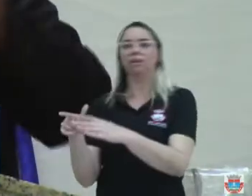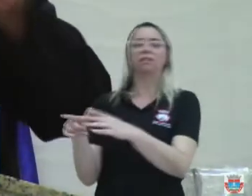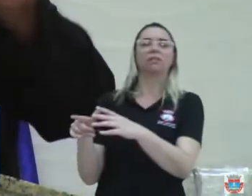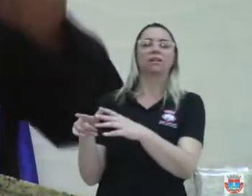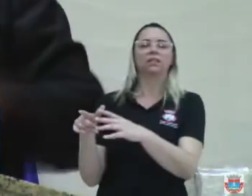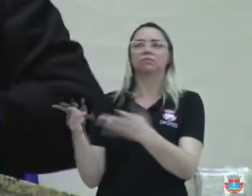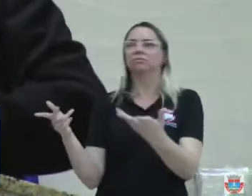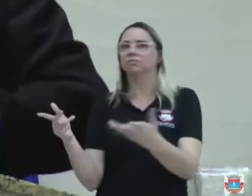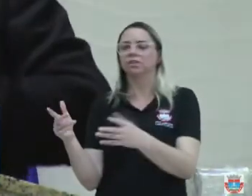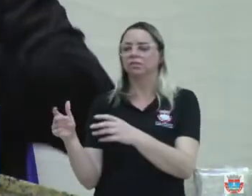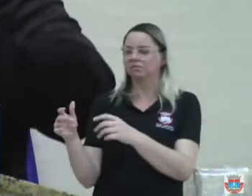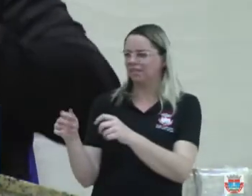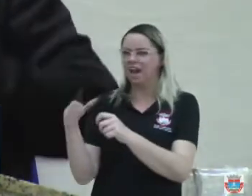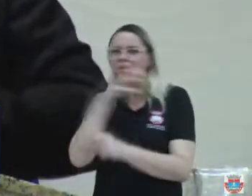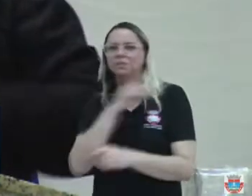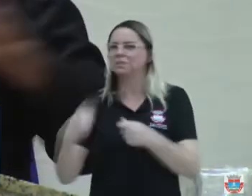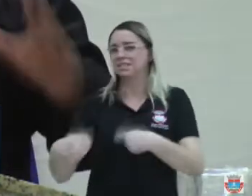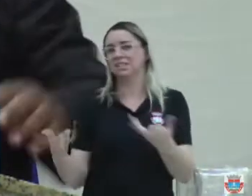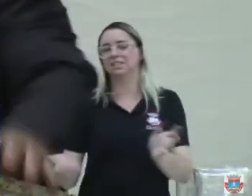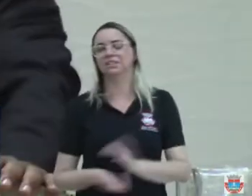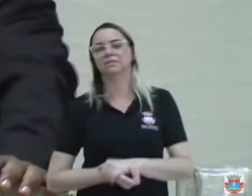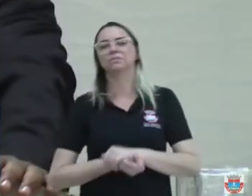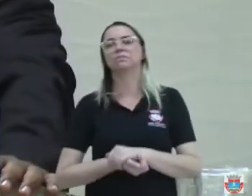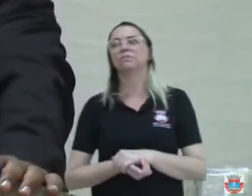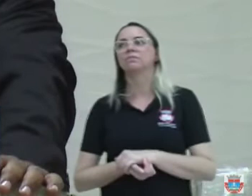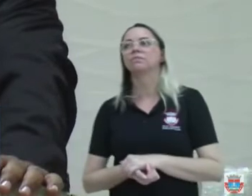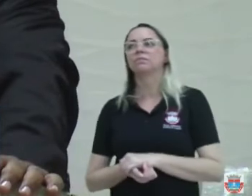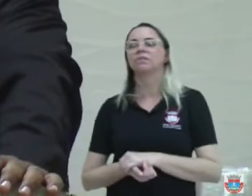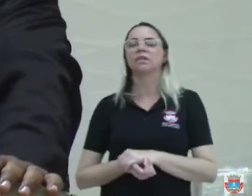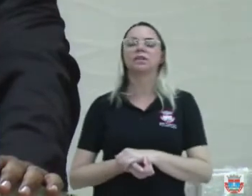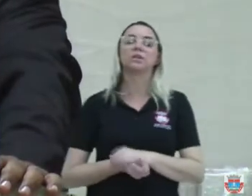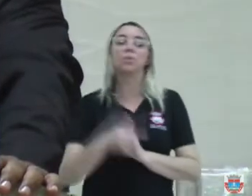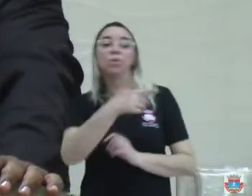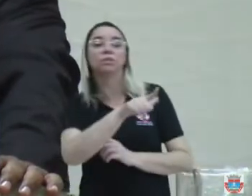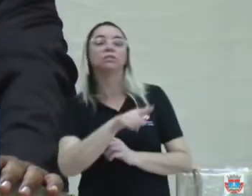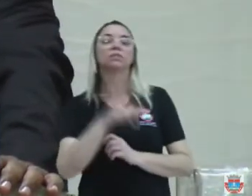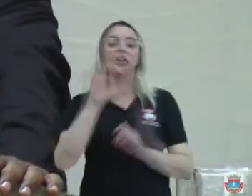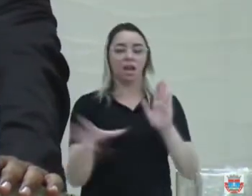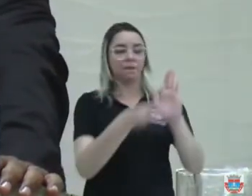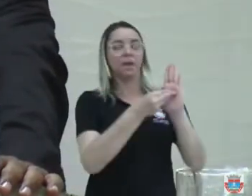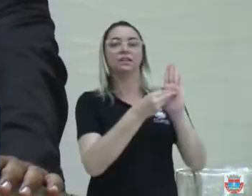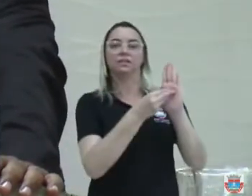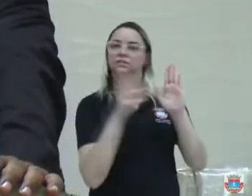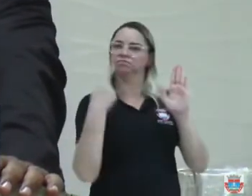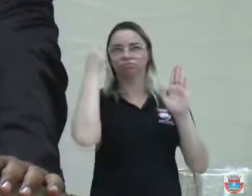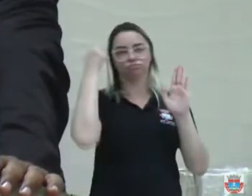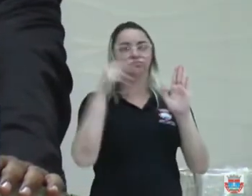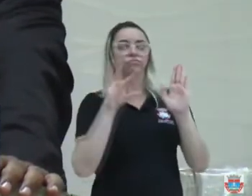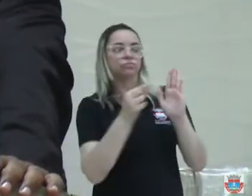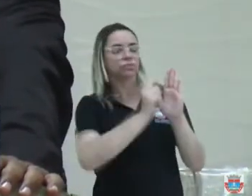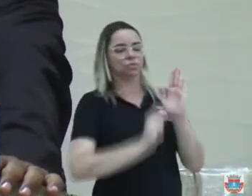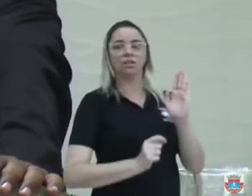no valor de 48 mil e alguns quebrados, dá quase 49. A outra emenda que a gente colocou foi para